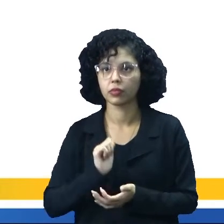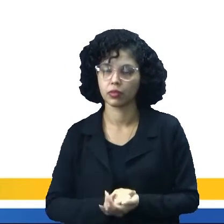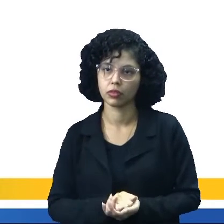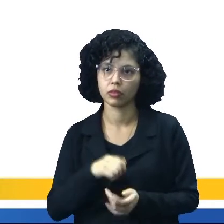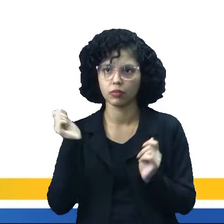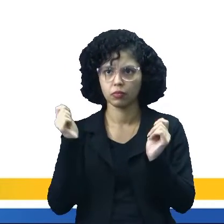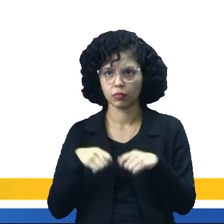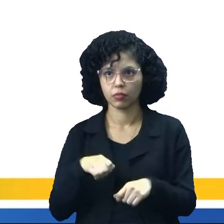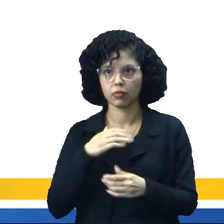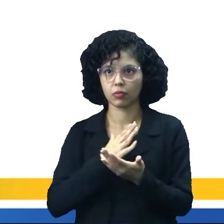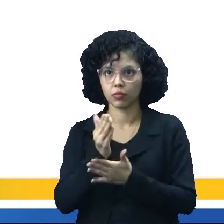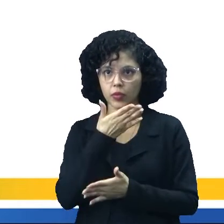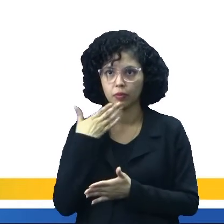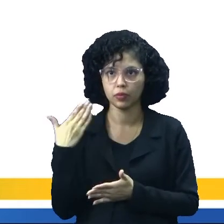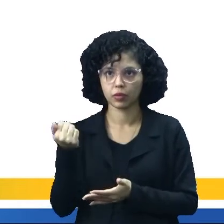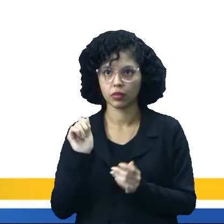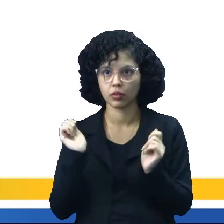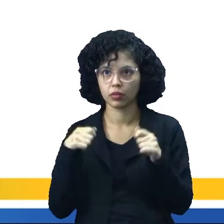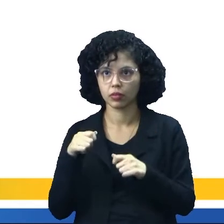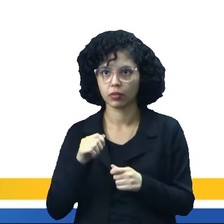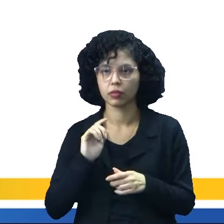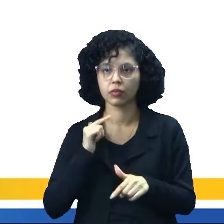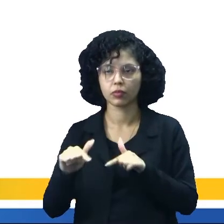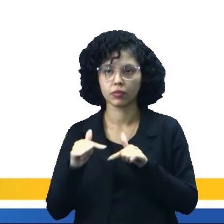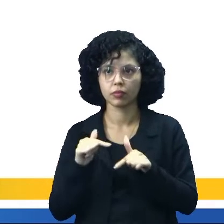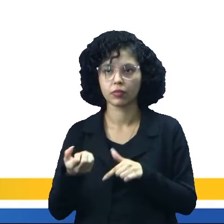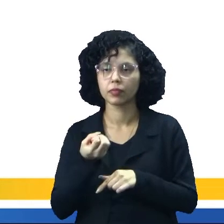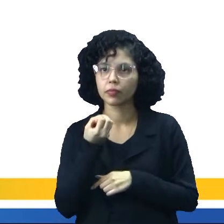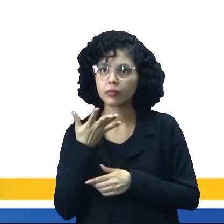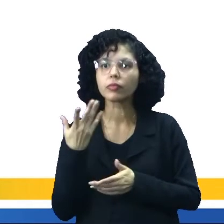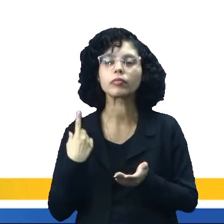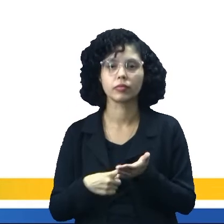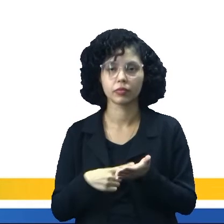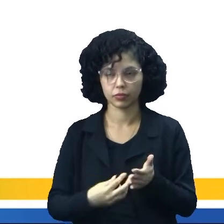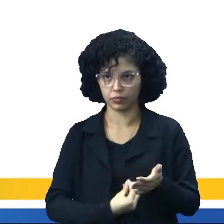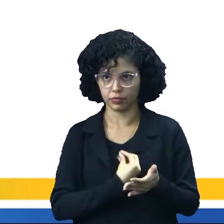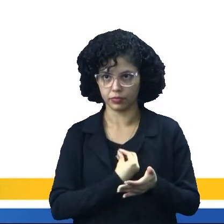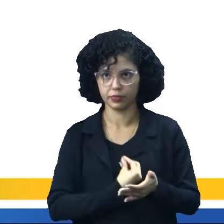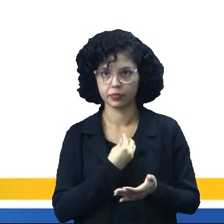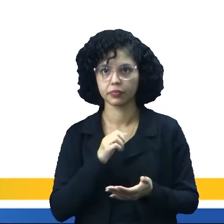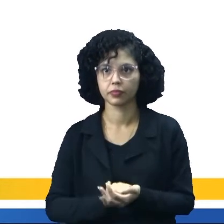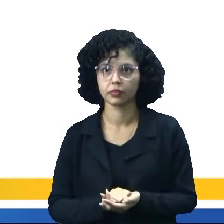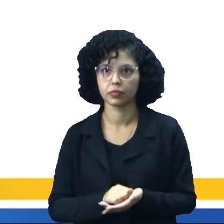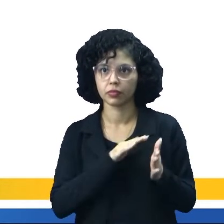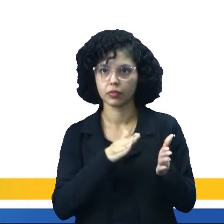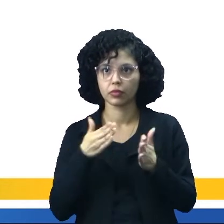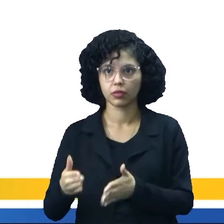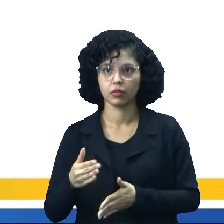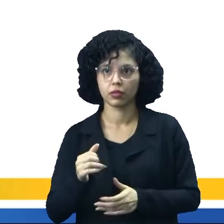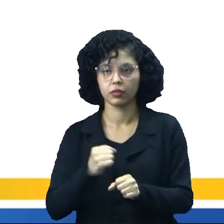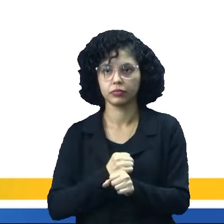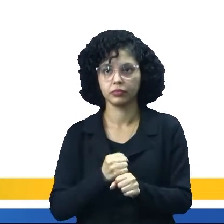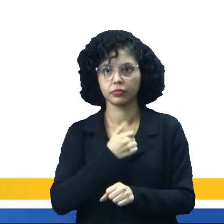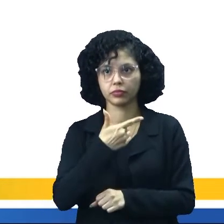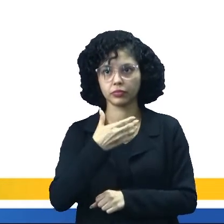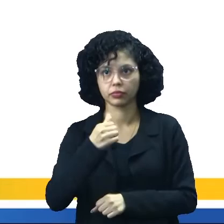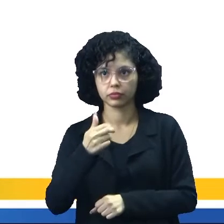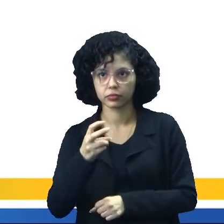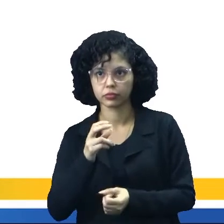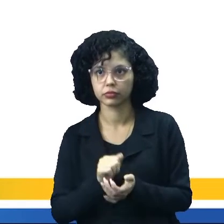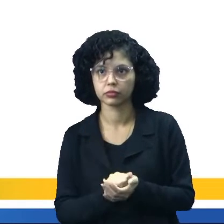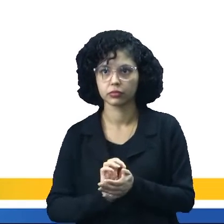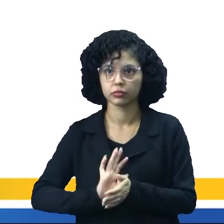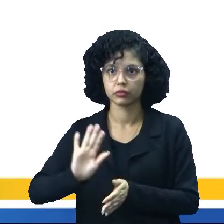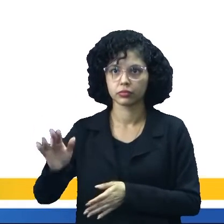né, possivelmente em busca de melhores oportunidades de emprego, né, e condições de vida. E a partir do ano de 2015, o Acre ele